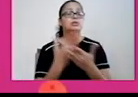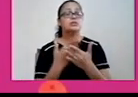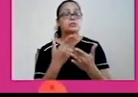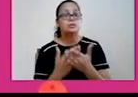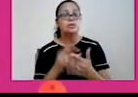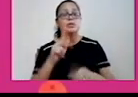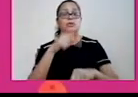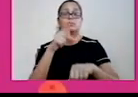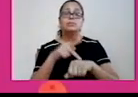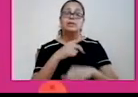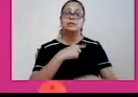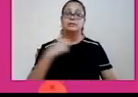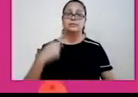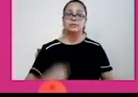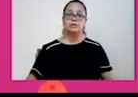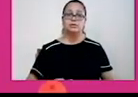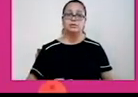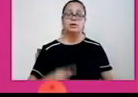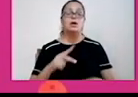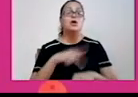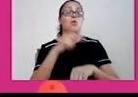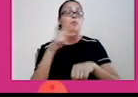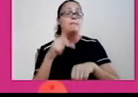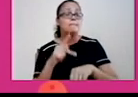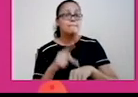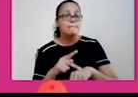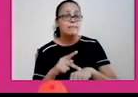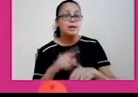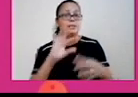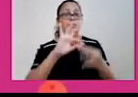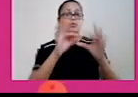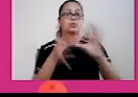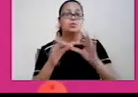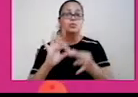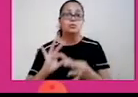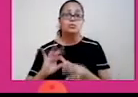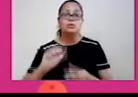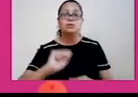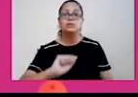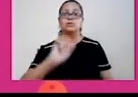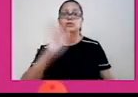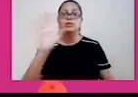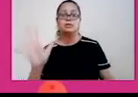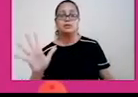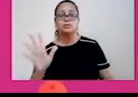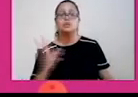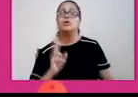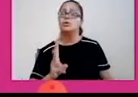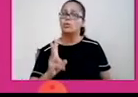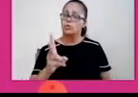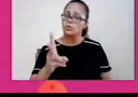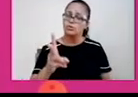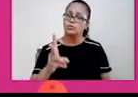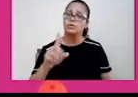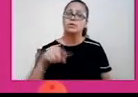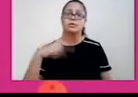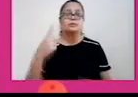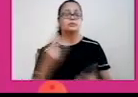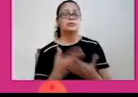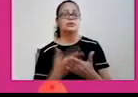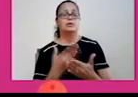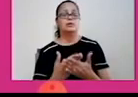sobre a China, um país do continente asiático. Nós vamos continuar estudando sobre a China nas